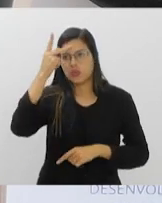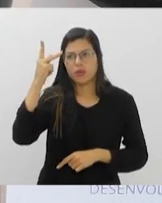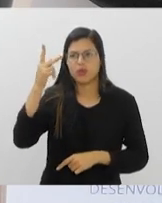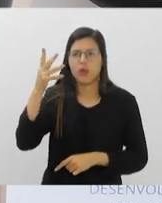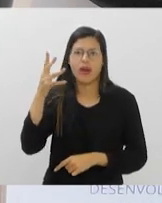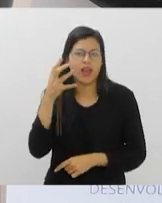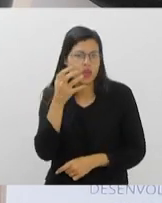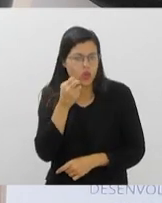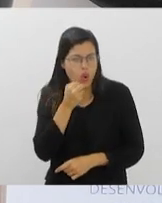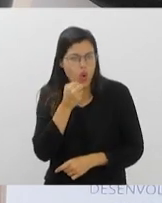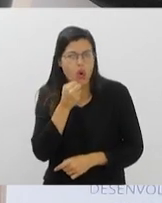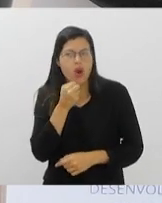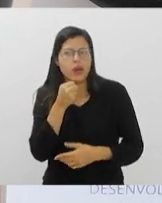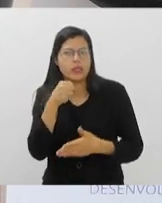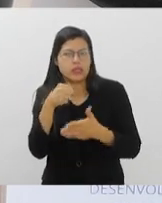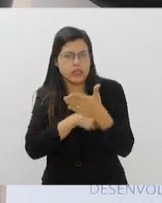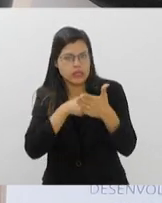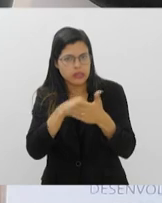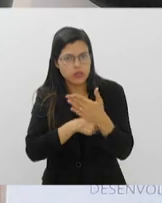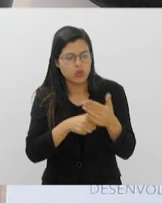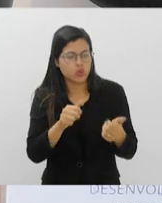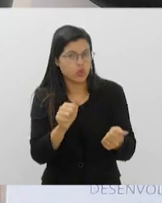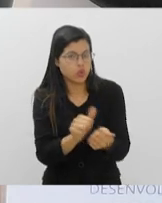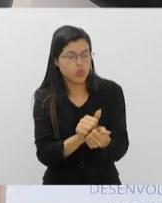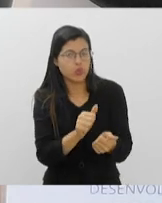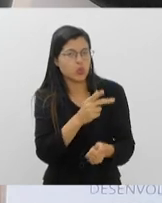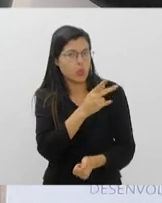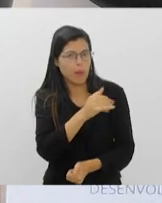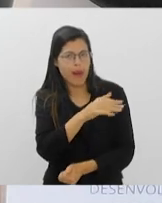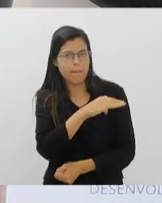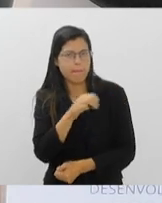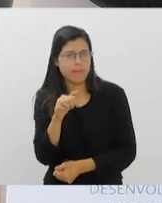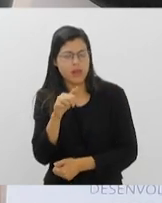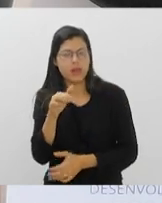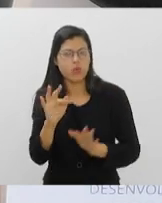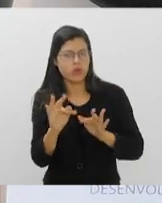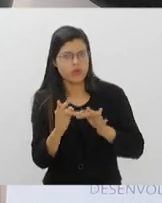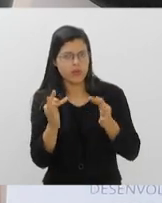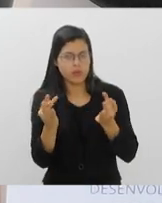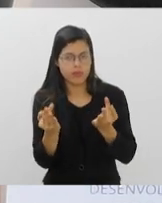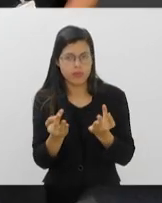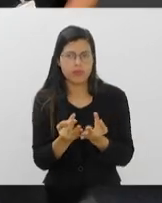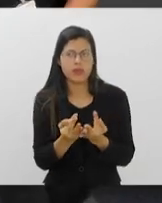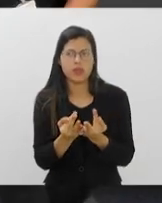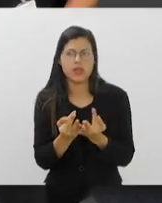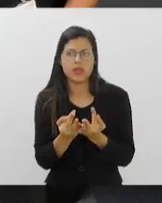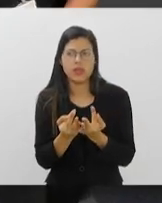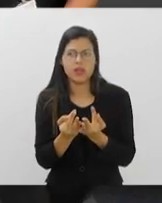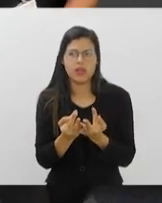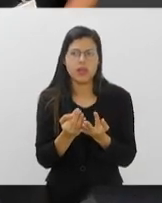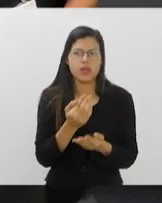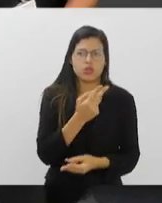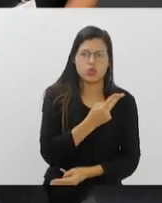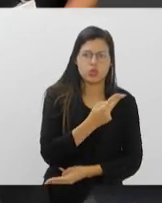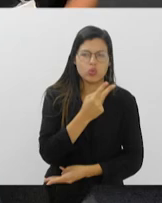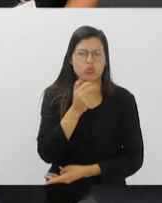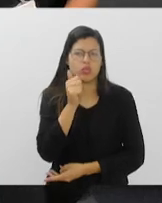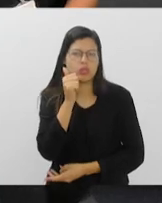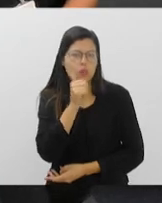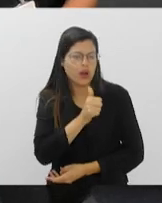militam com esses pais com com essas famílias eh de duas Mães de dois pais